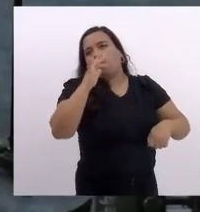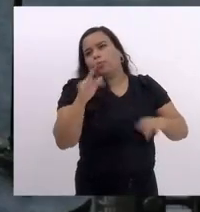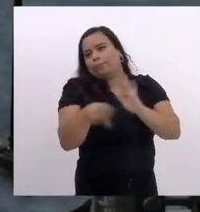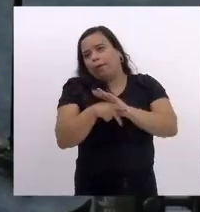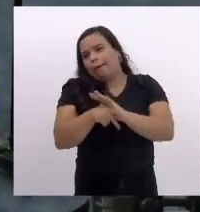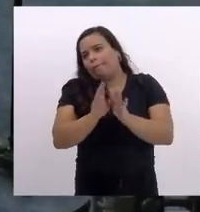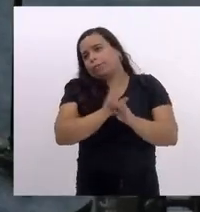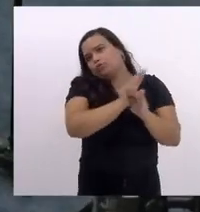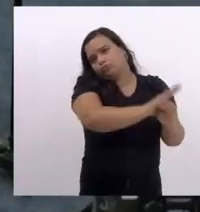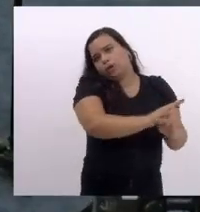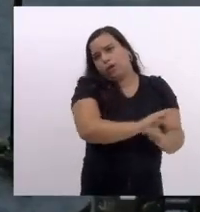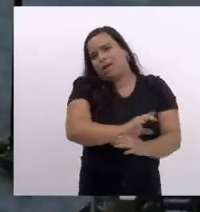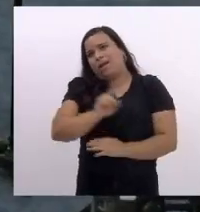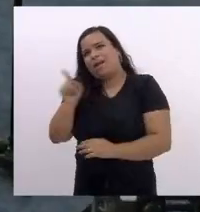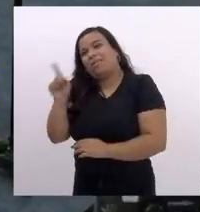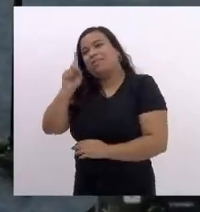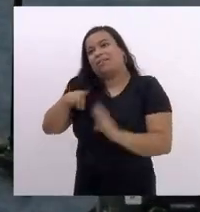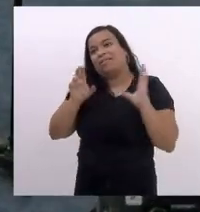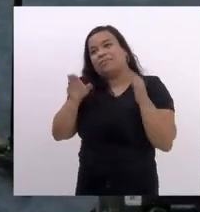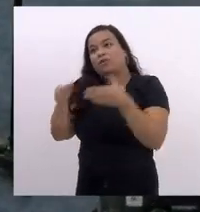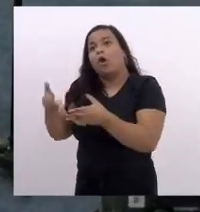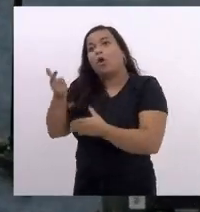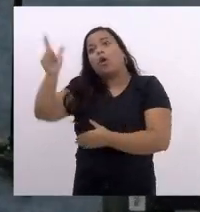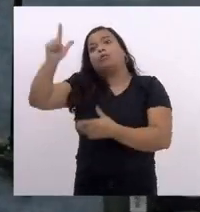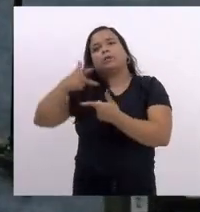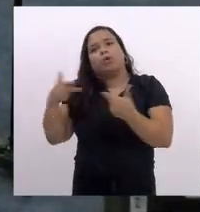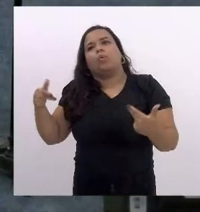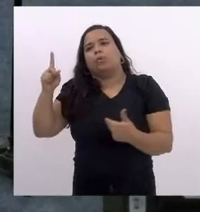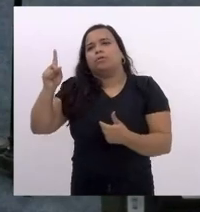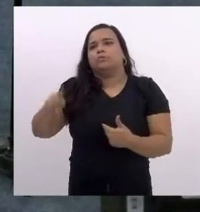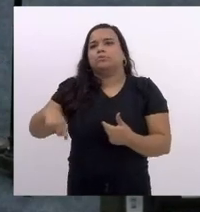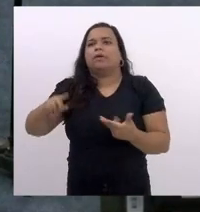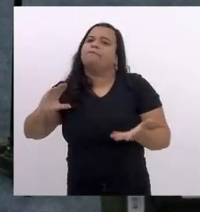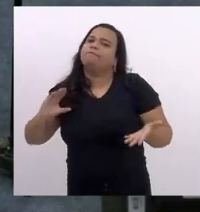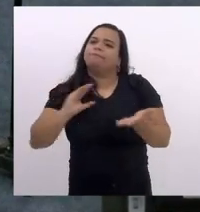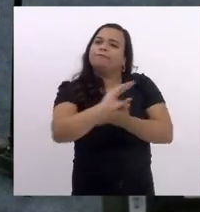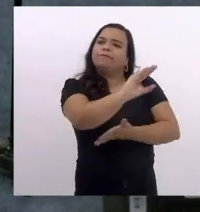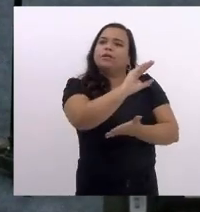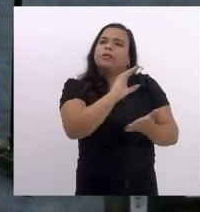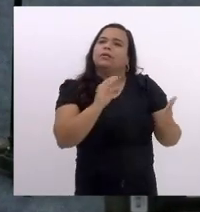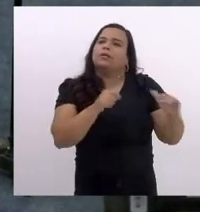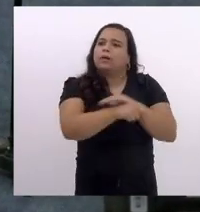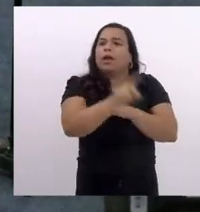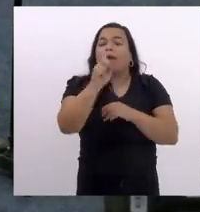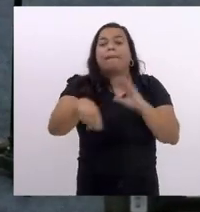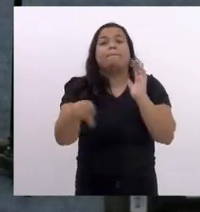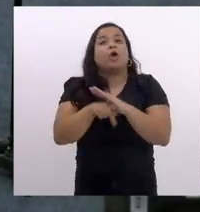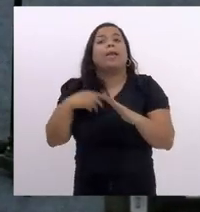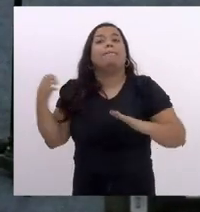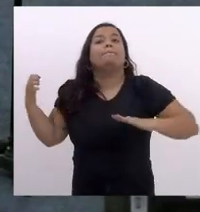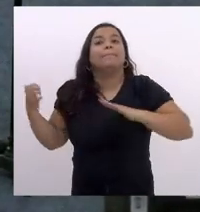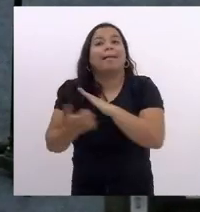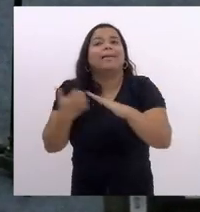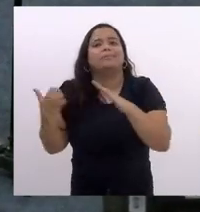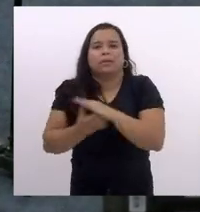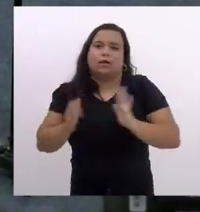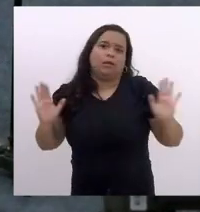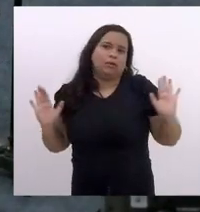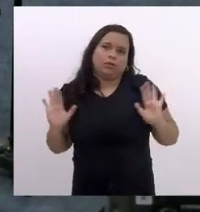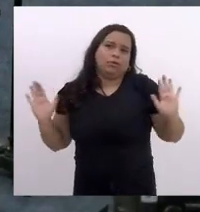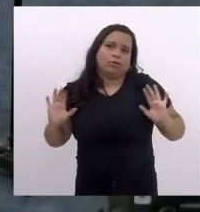Supera Rio, é financiamento, microcrédito, é para empresa